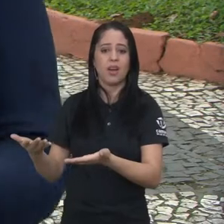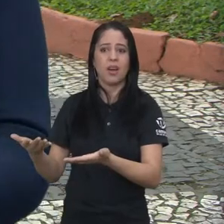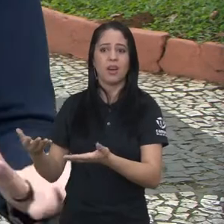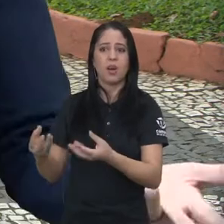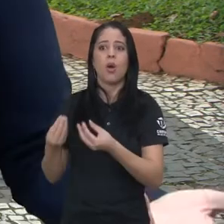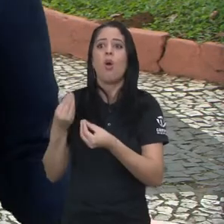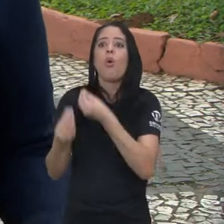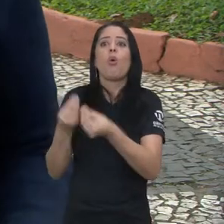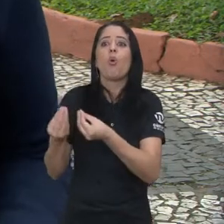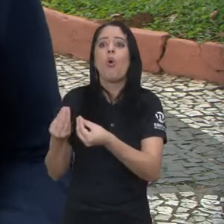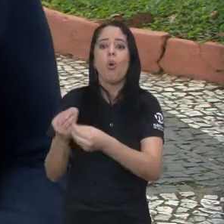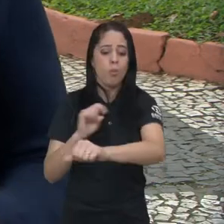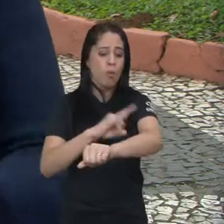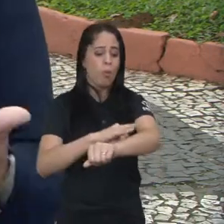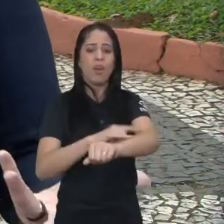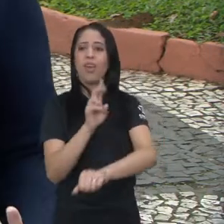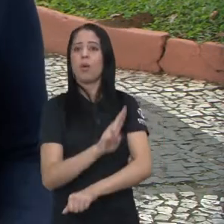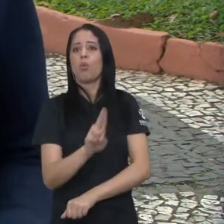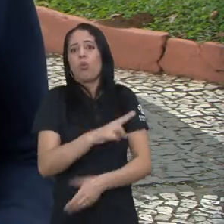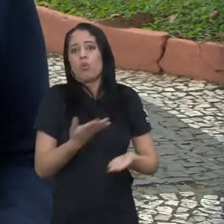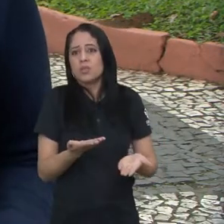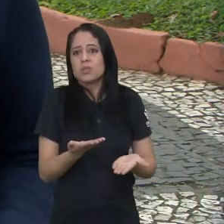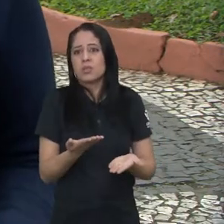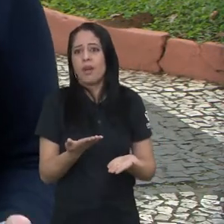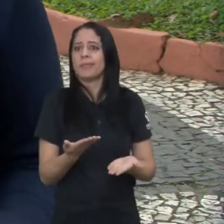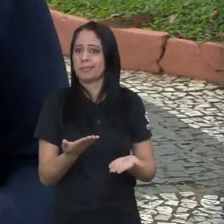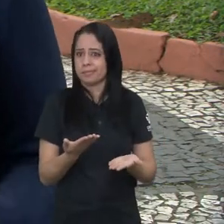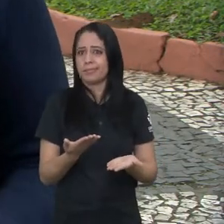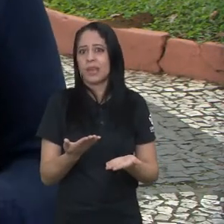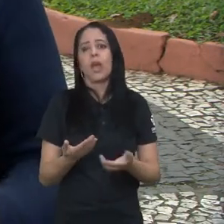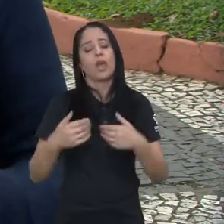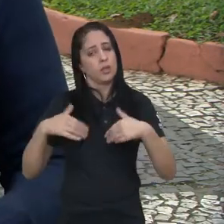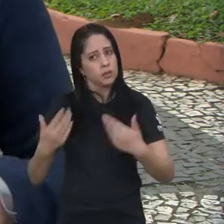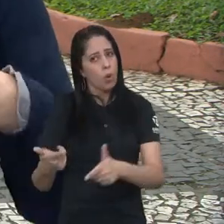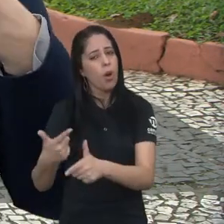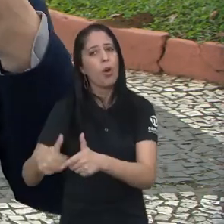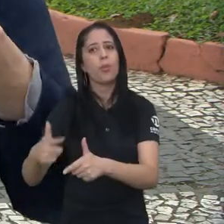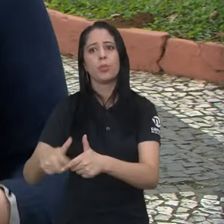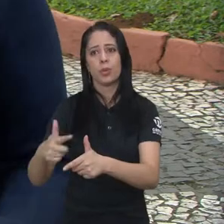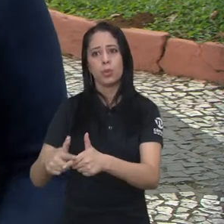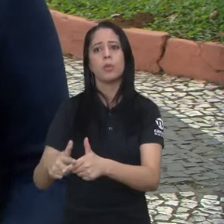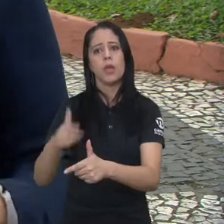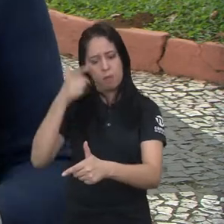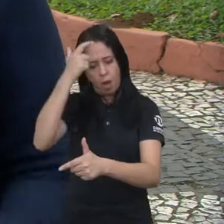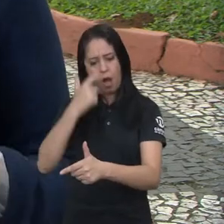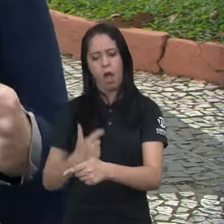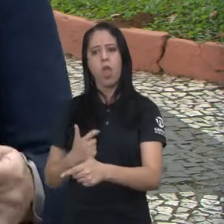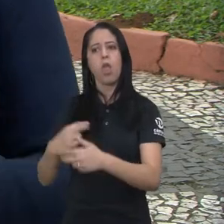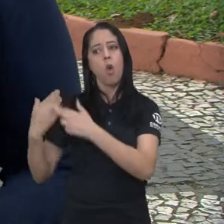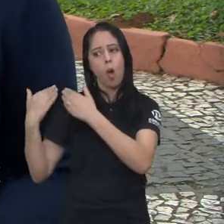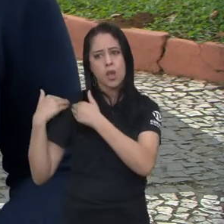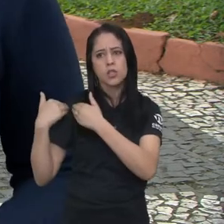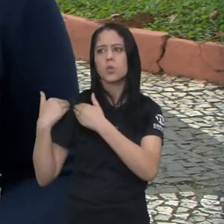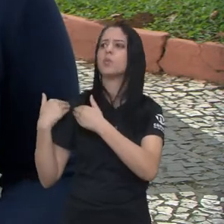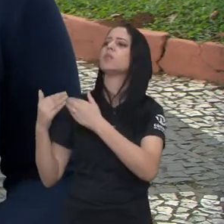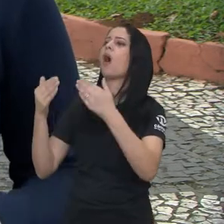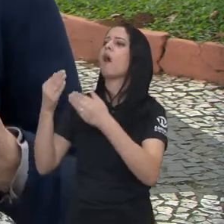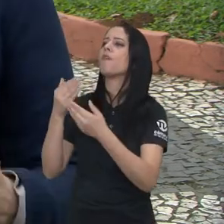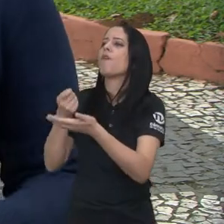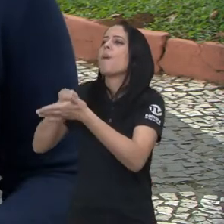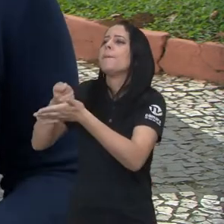não tem o utilizar o banheiro não tem banheiro para ser utilizado então é realmente o problema e como Vereador é o meu papel